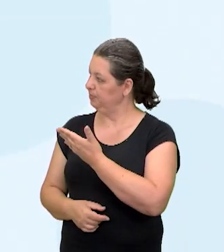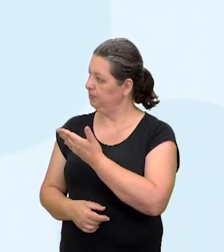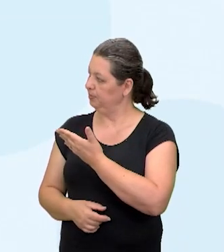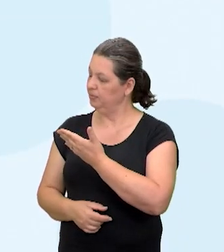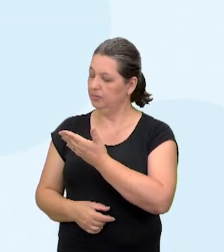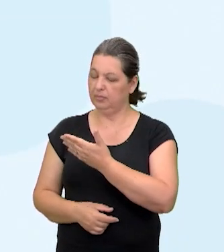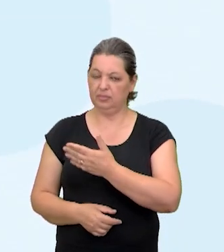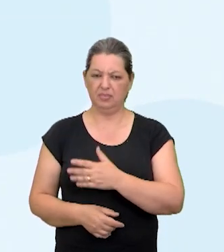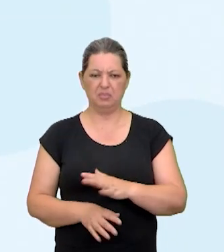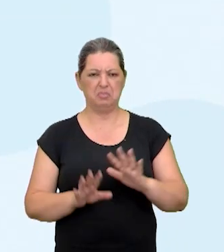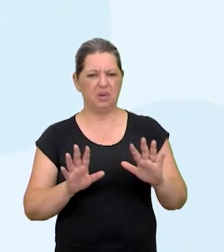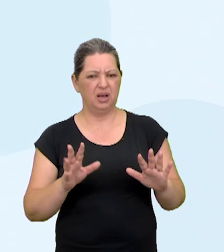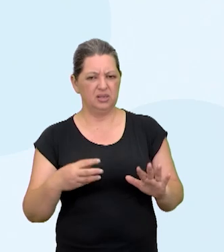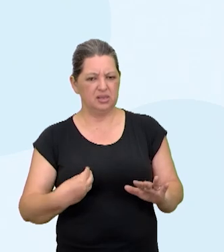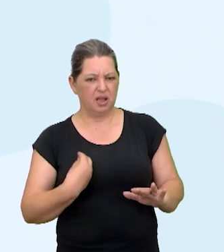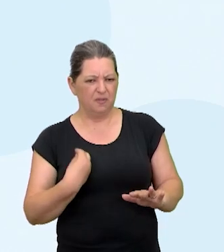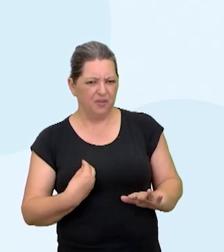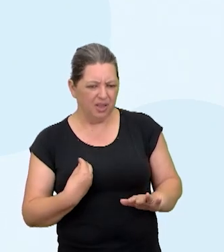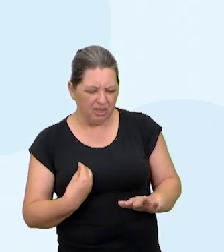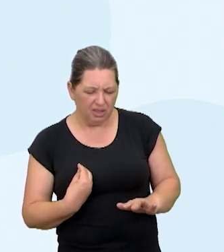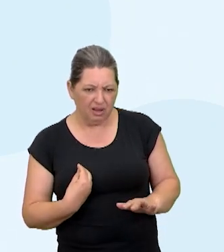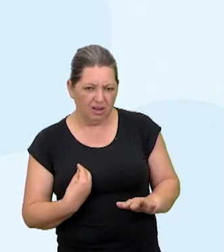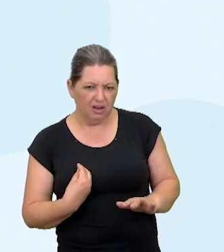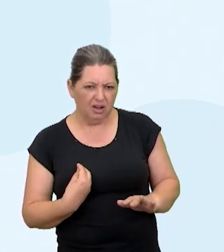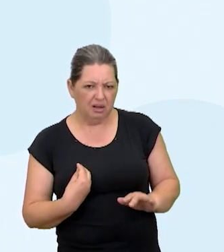Mas a vida